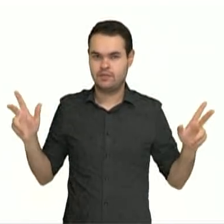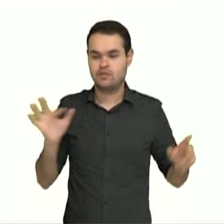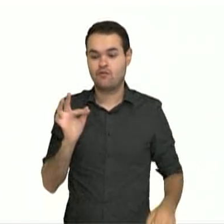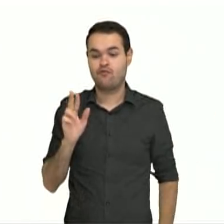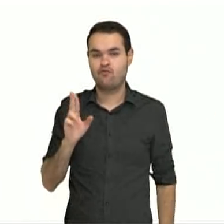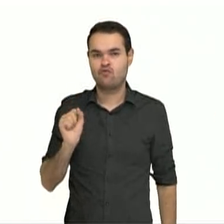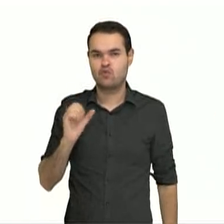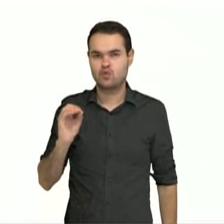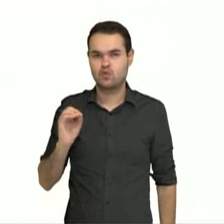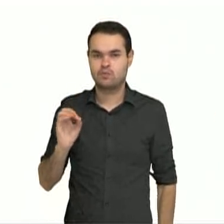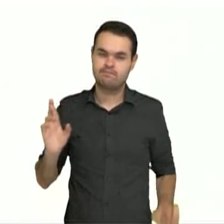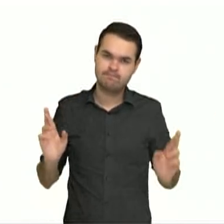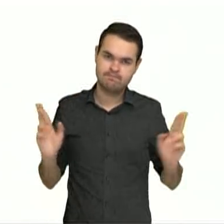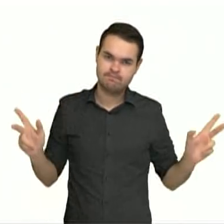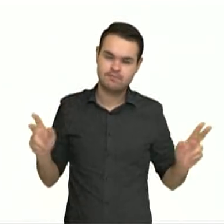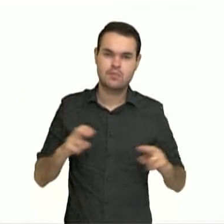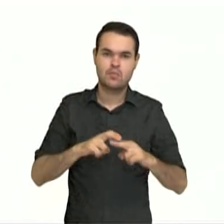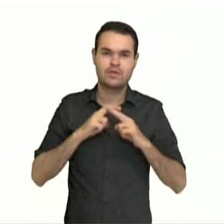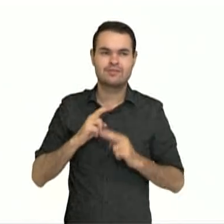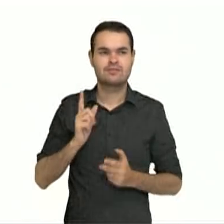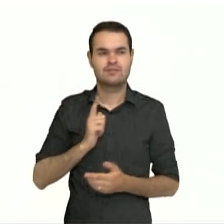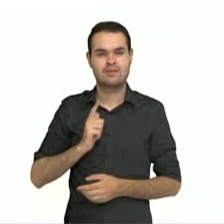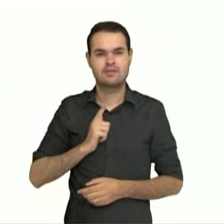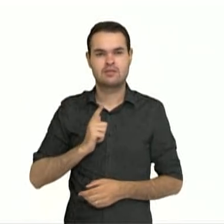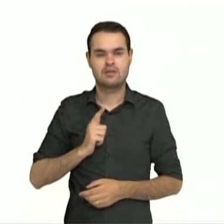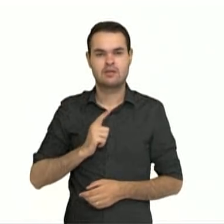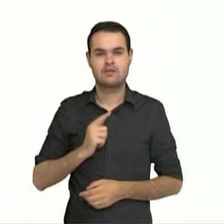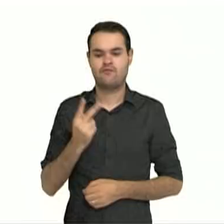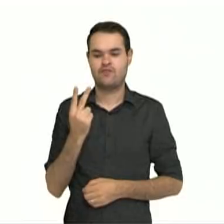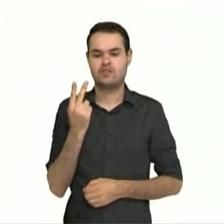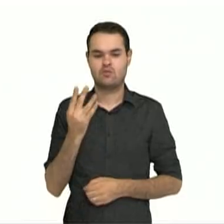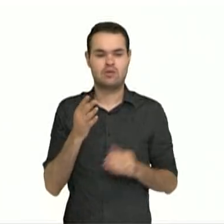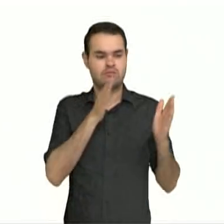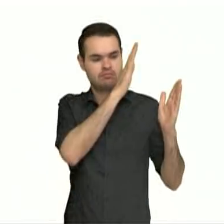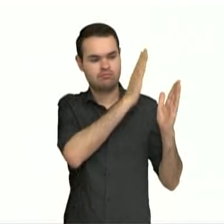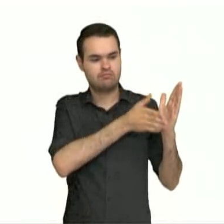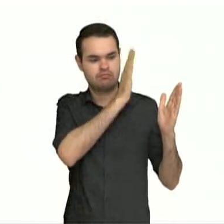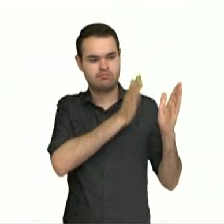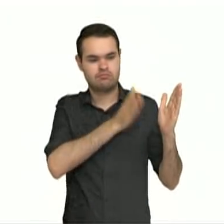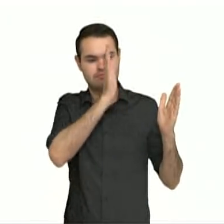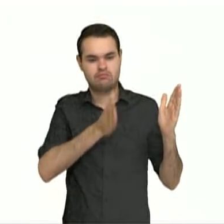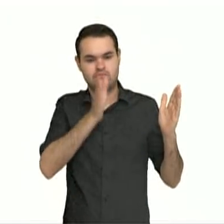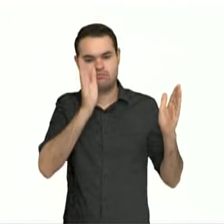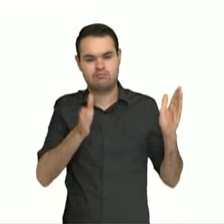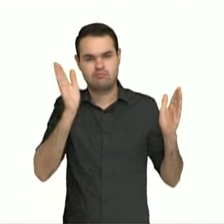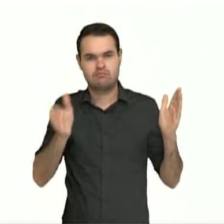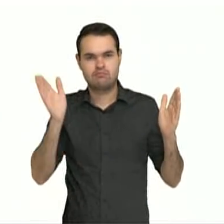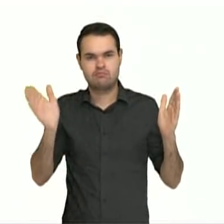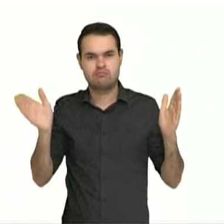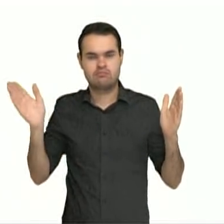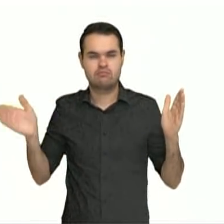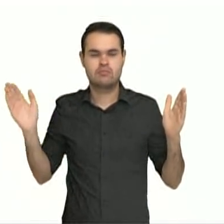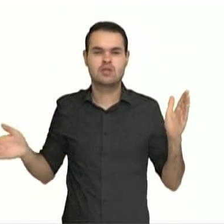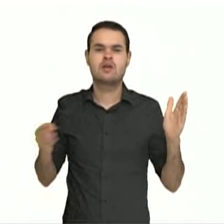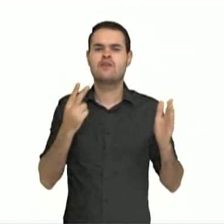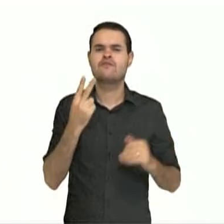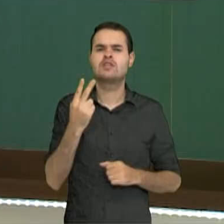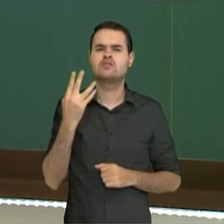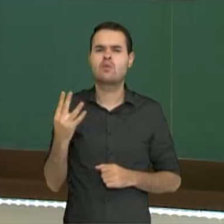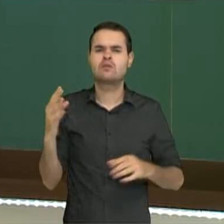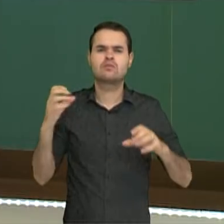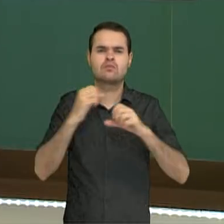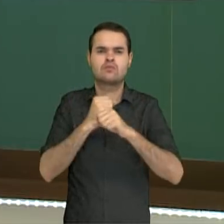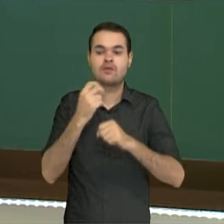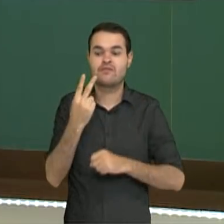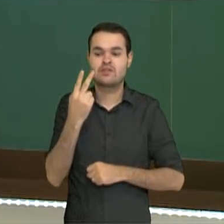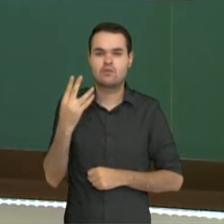aí, então, as 24 faixas de 15 graus, completando ali 24 fusos. Por que 24 fusos? Porque